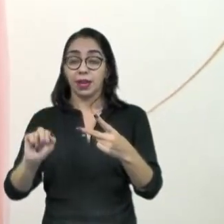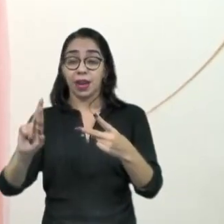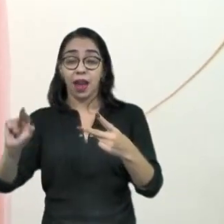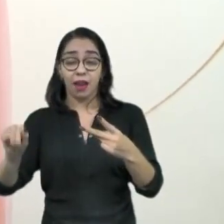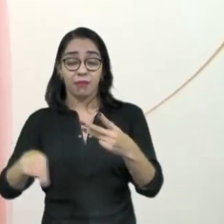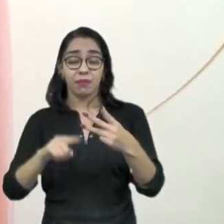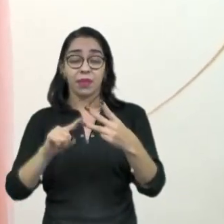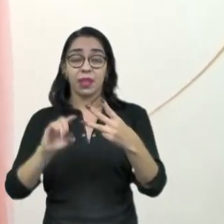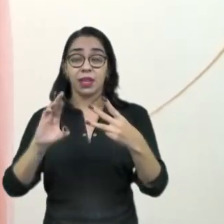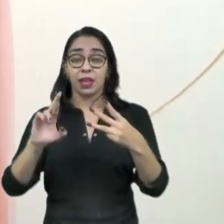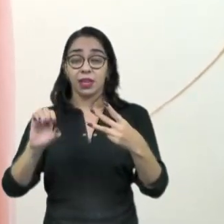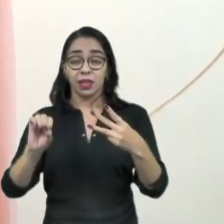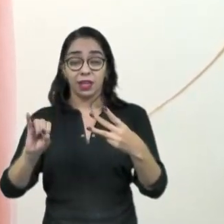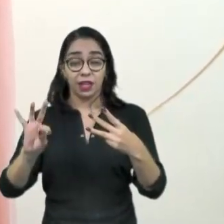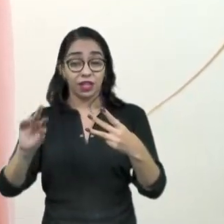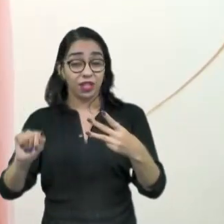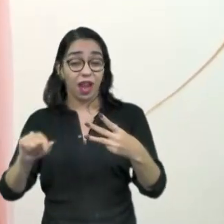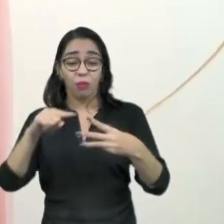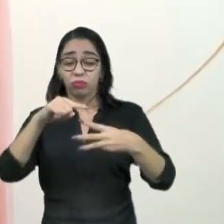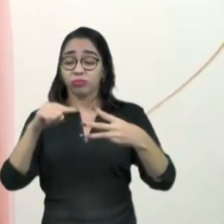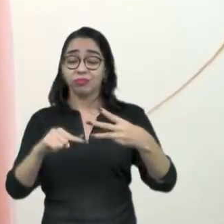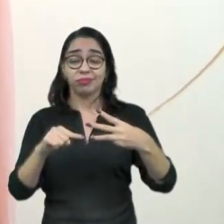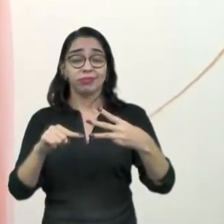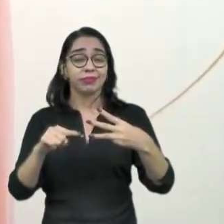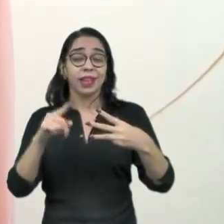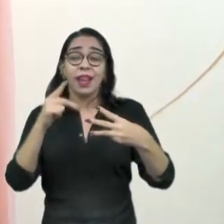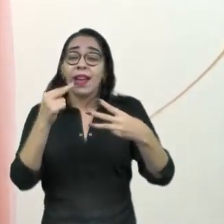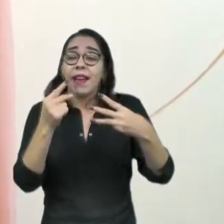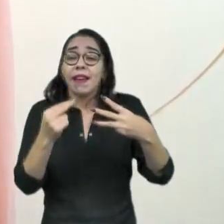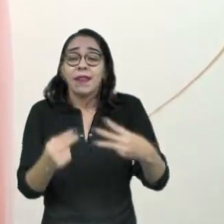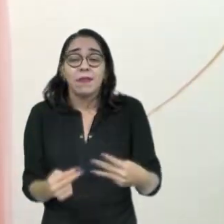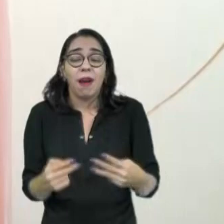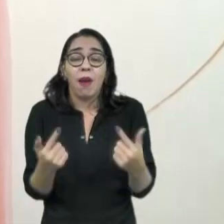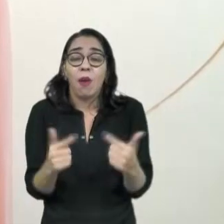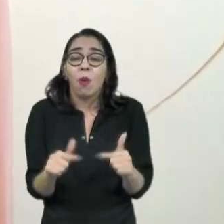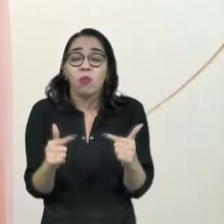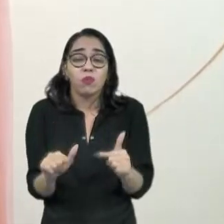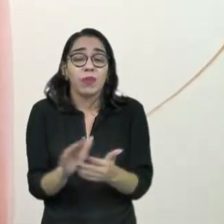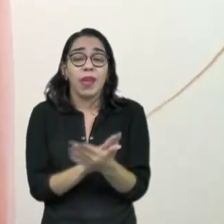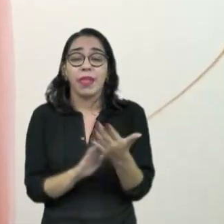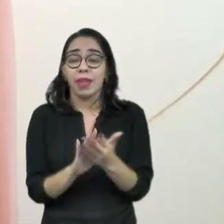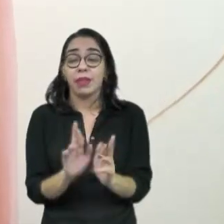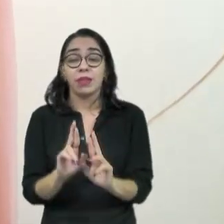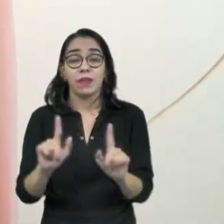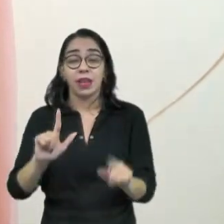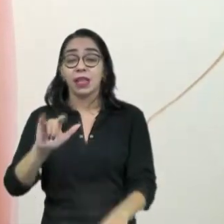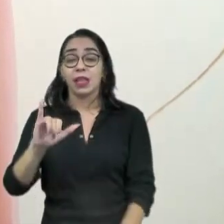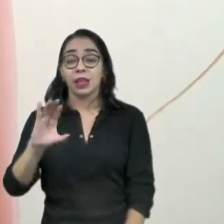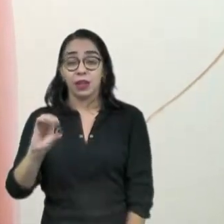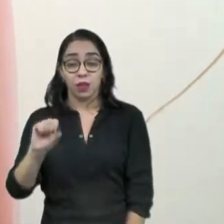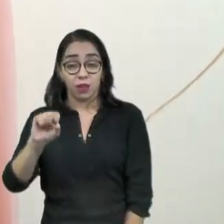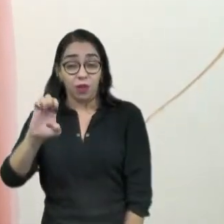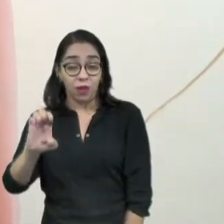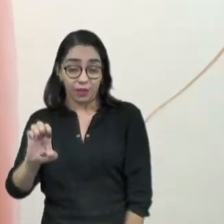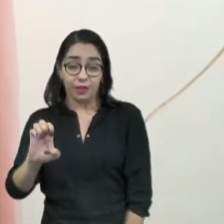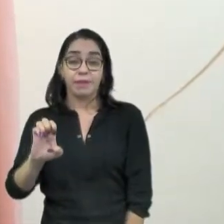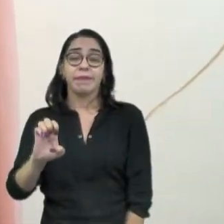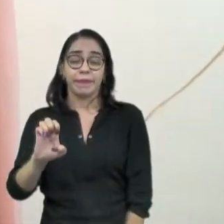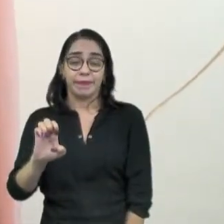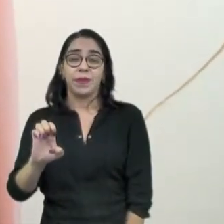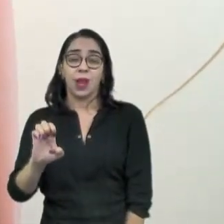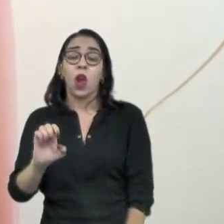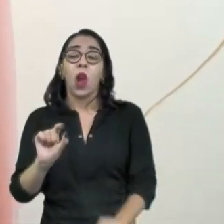triste é a mesma coisa tá vai ter a mesma quantidade de glicose em todos 1 g de mascavo 1 g de